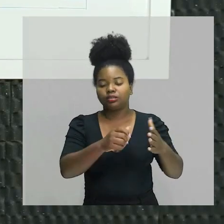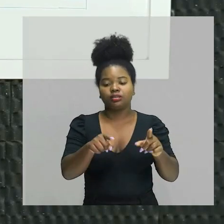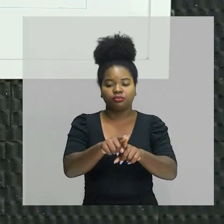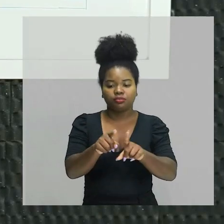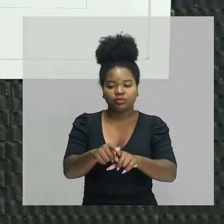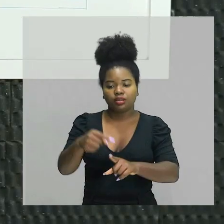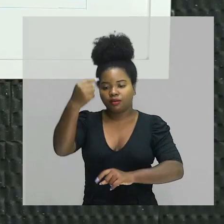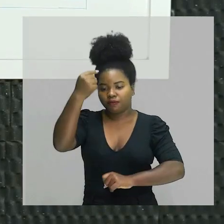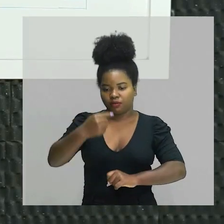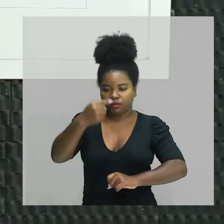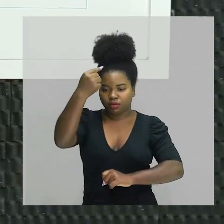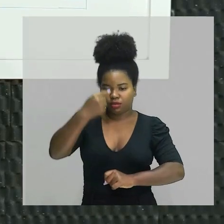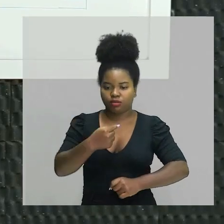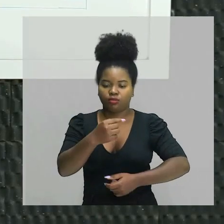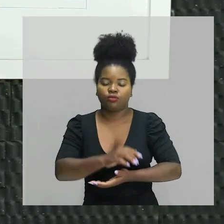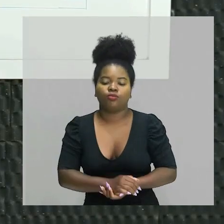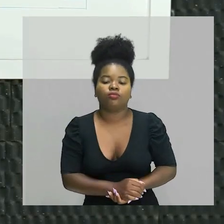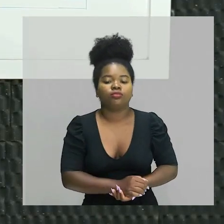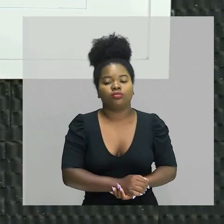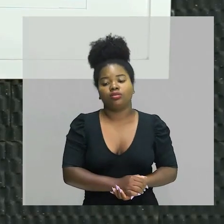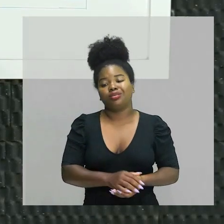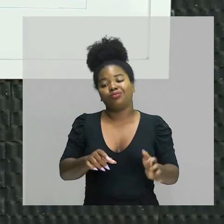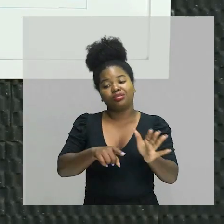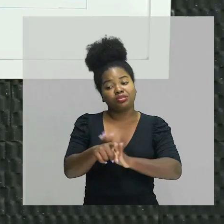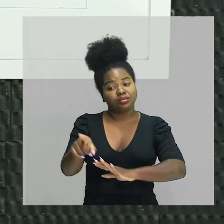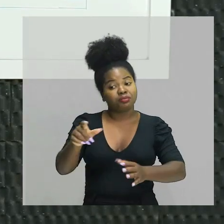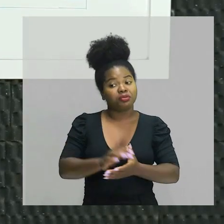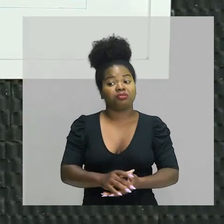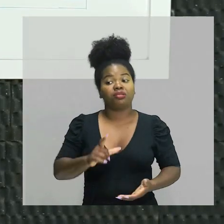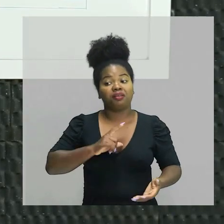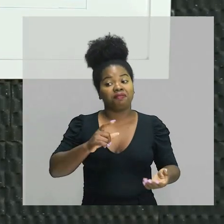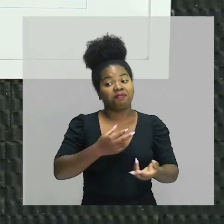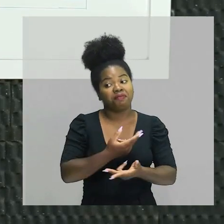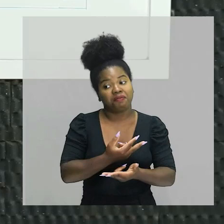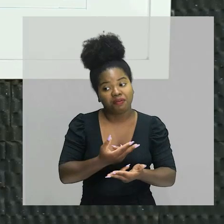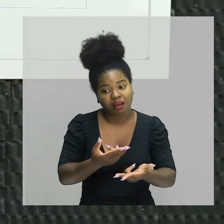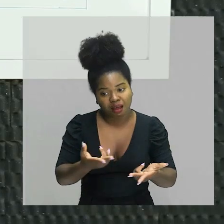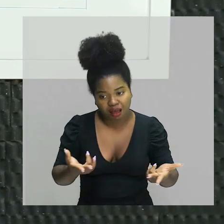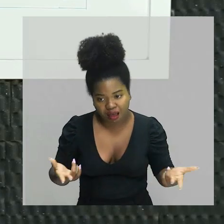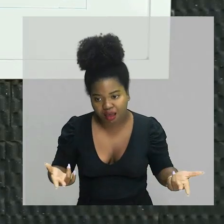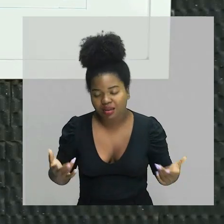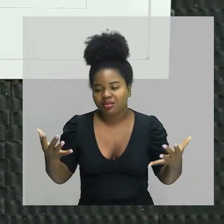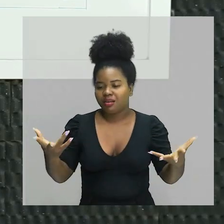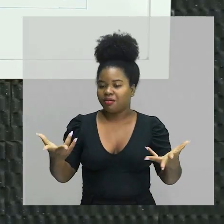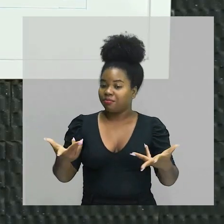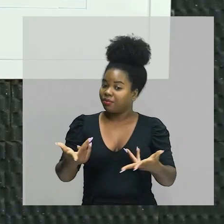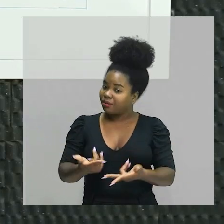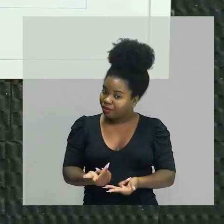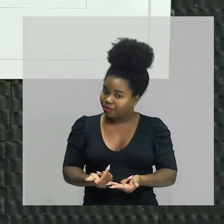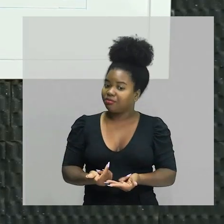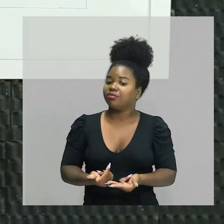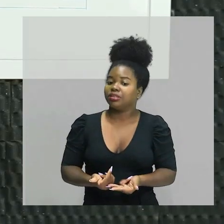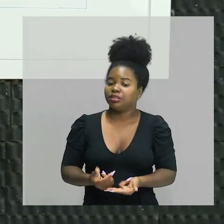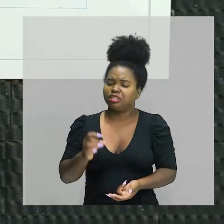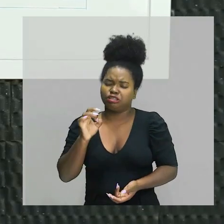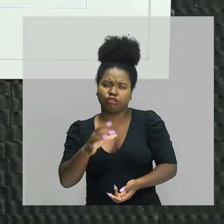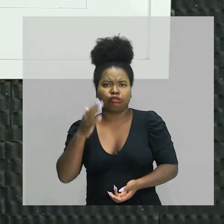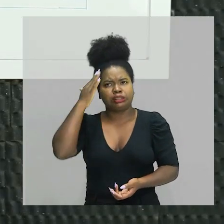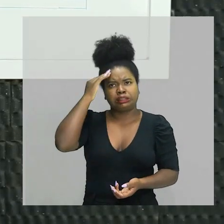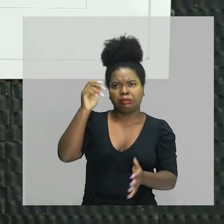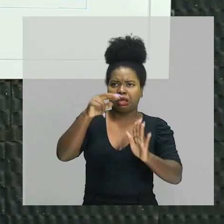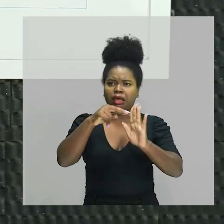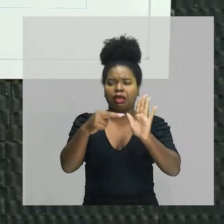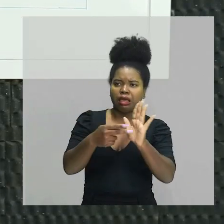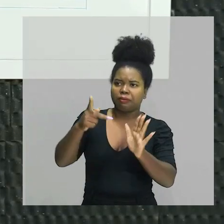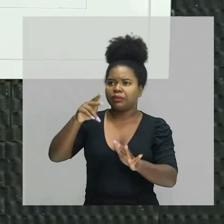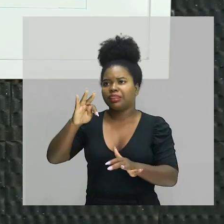a figura, tá? Então essa questão ela é recheada de habilidades e competências. Não bastava só eu saber teorema